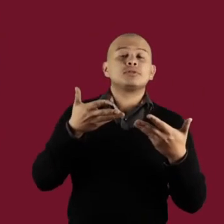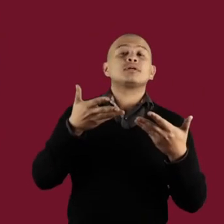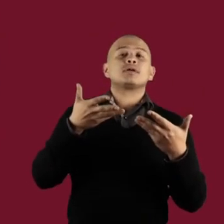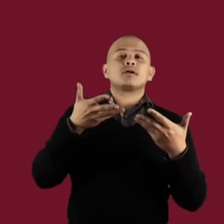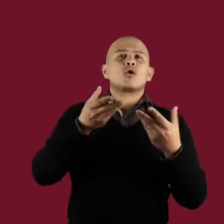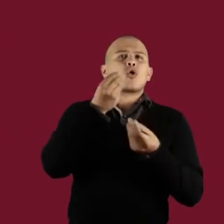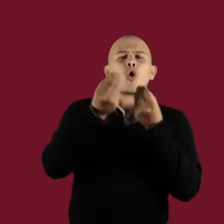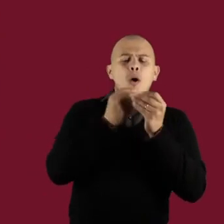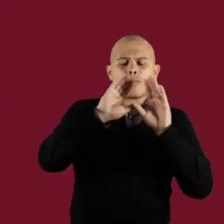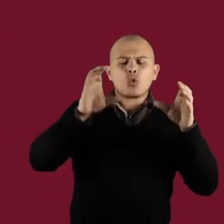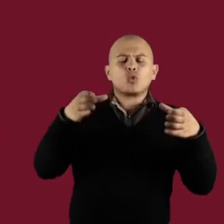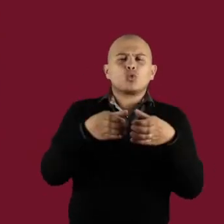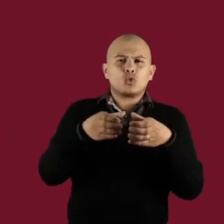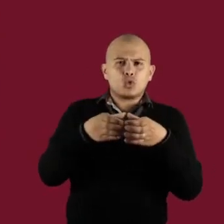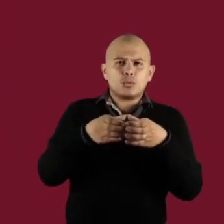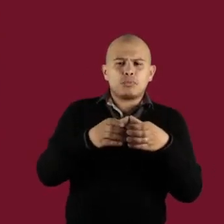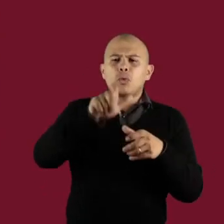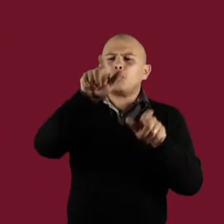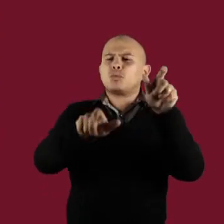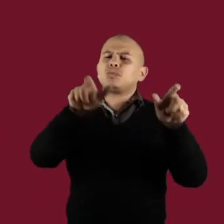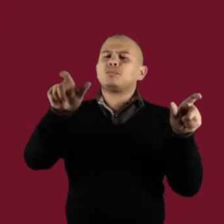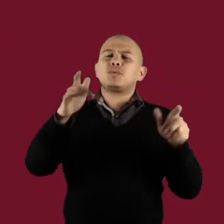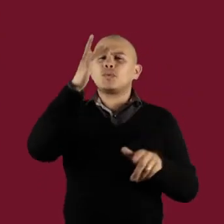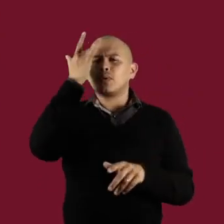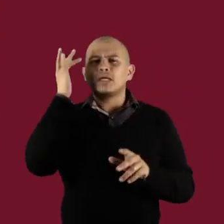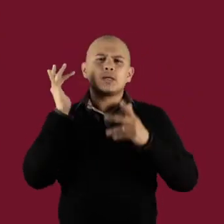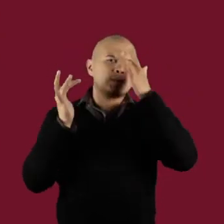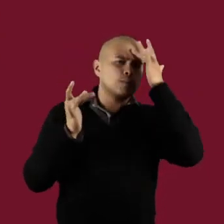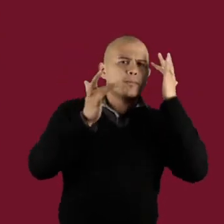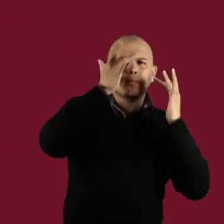né, desse grupo